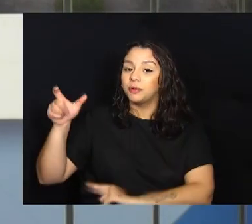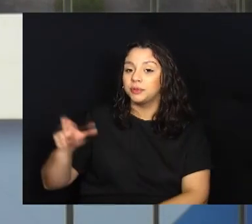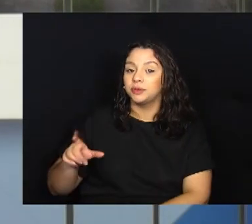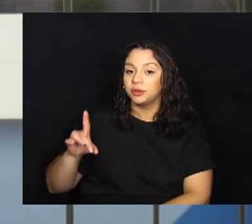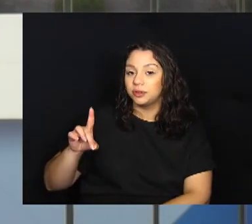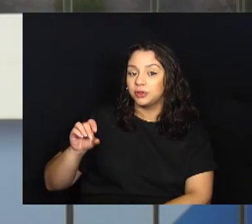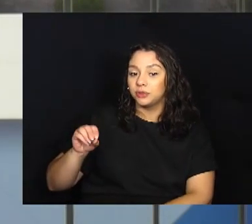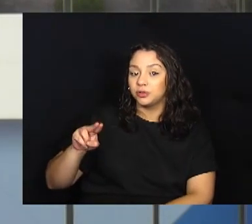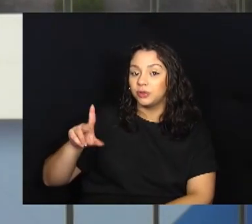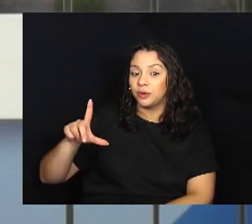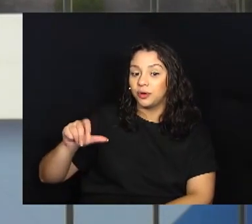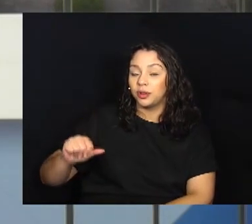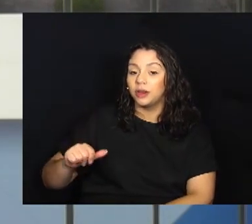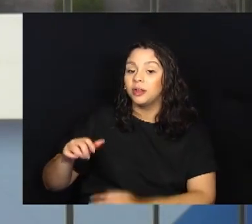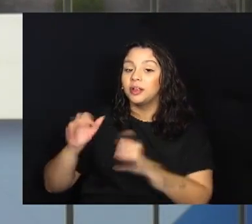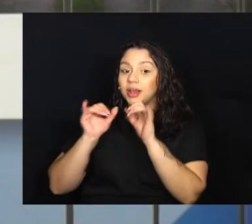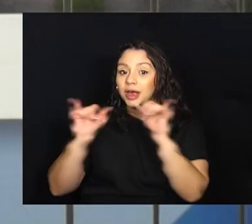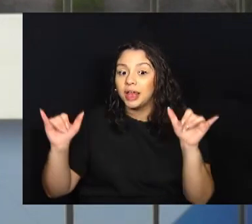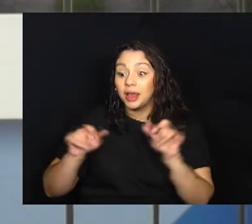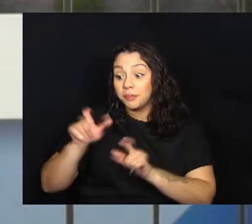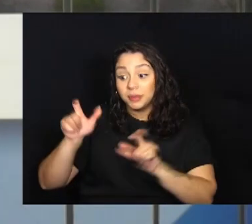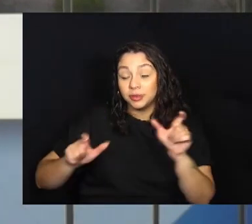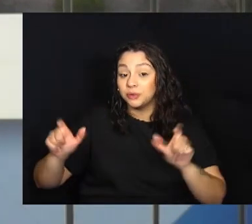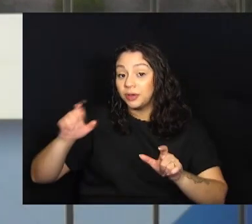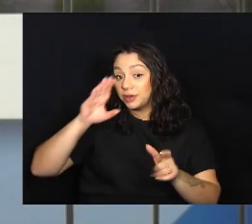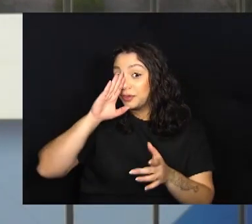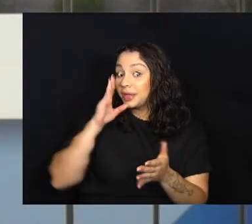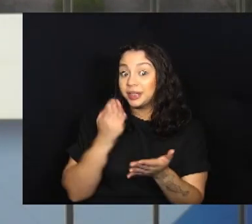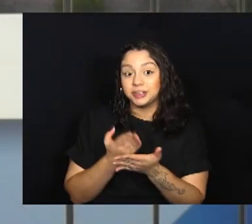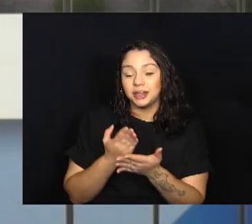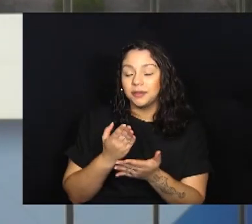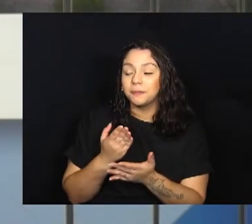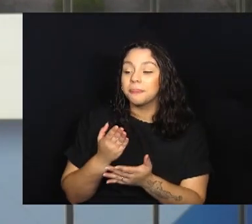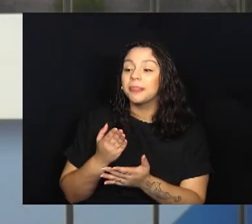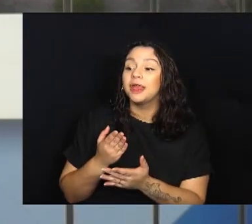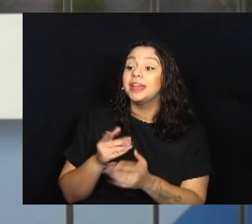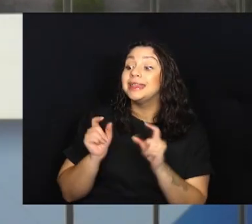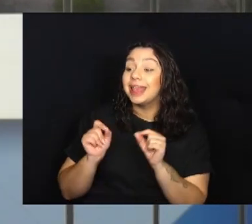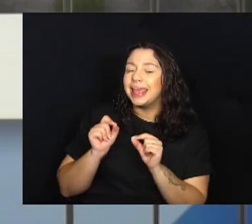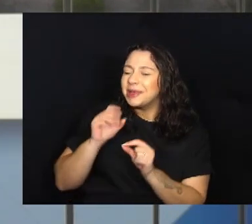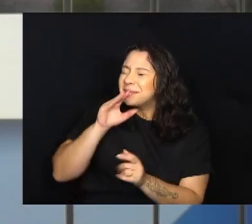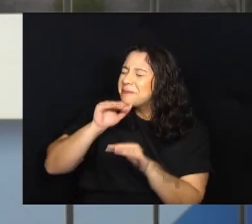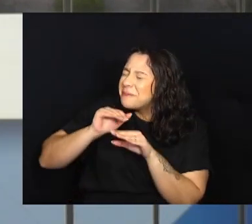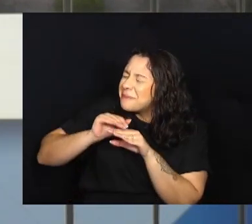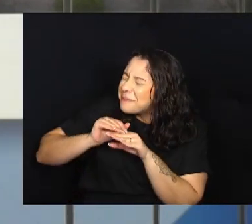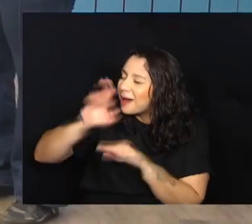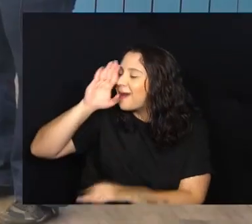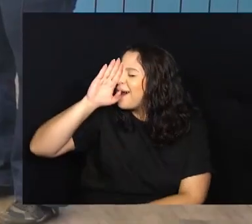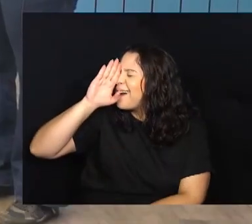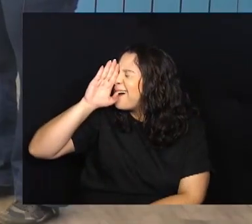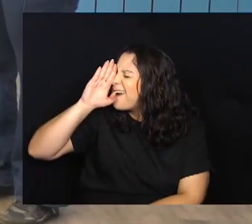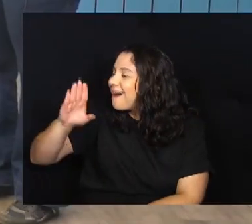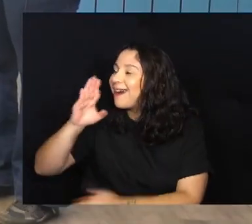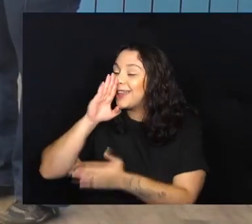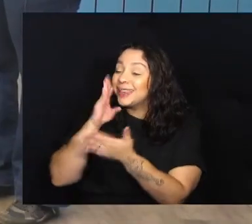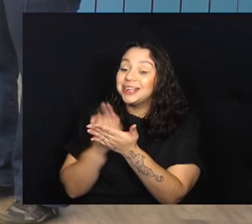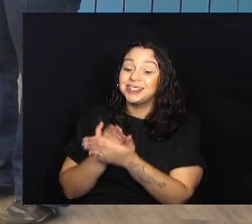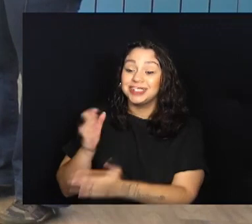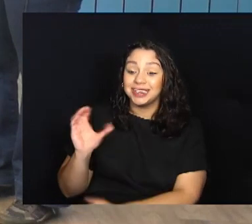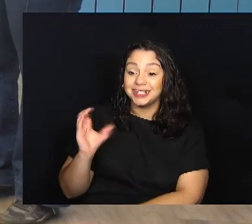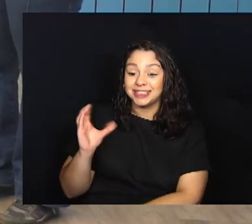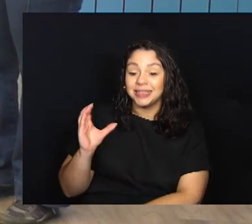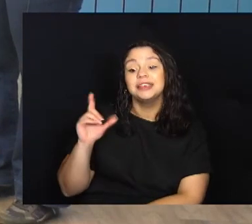ela falou assim: ninguém acredita mais na ciência do que a doula. A doula, ela sabe, né? Ela defende